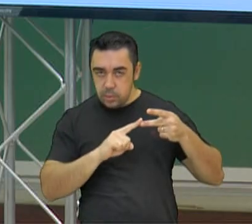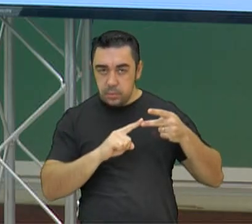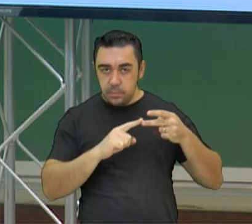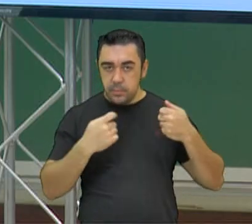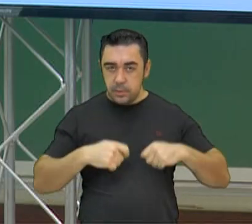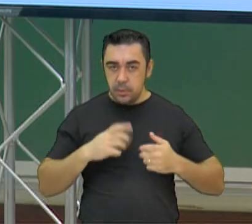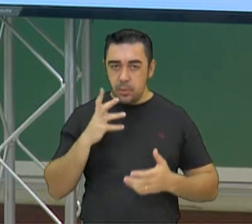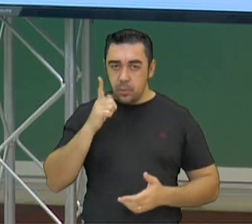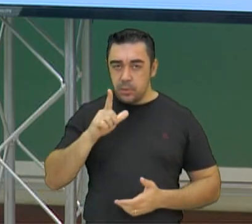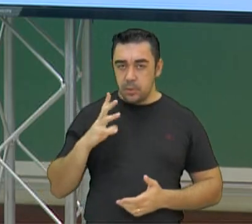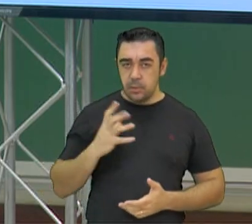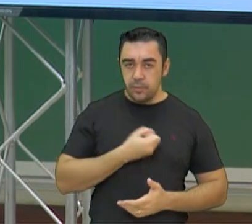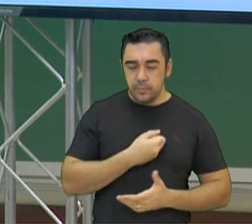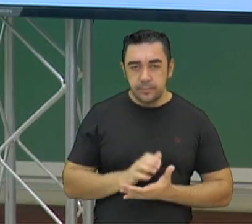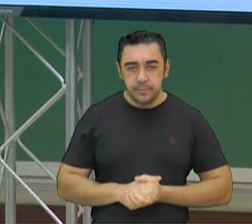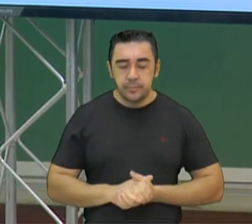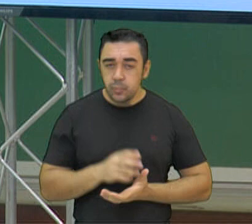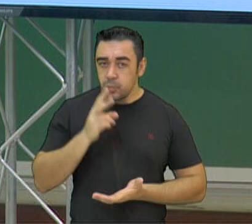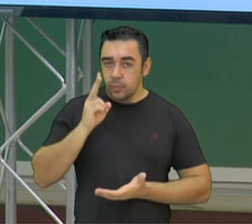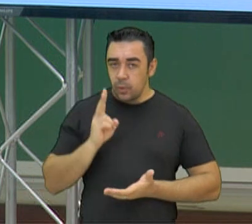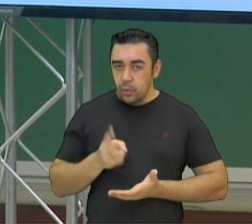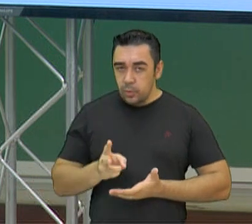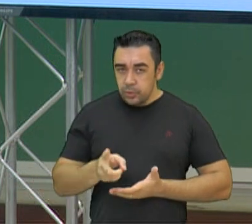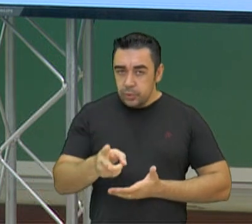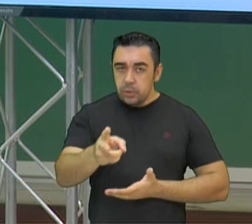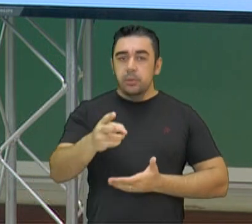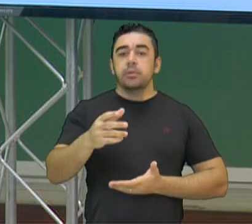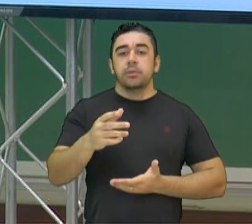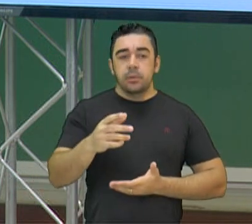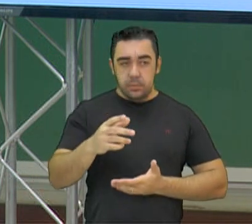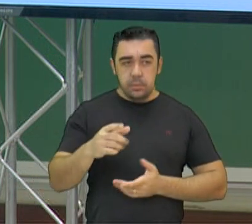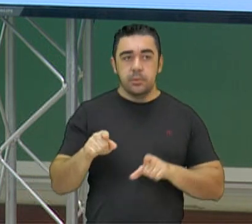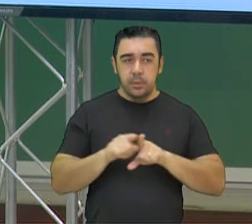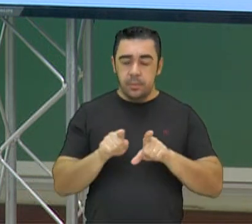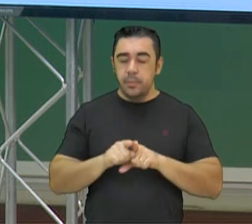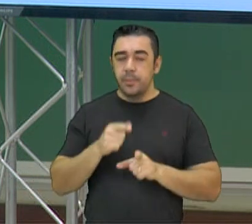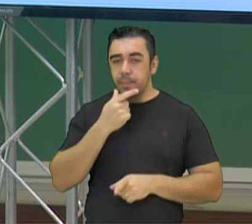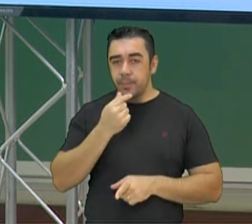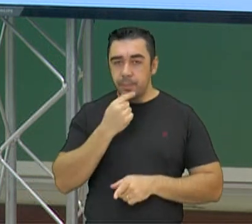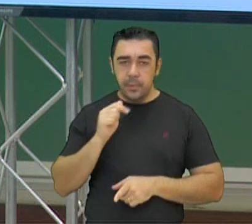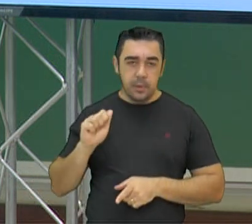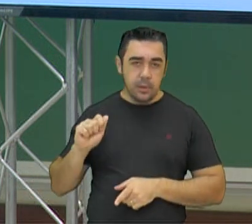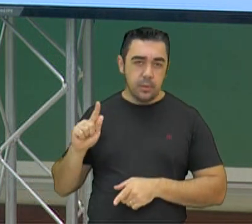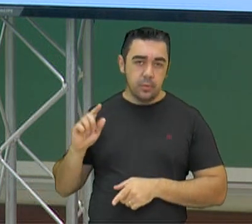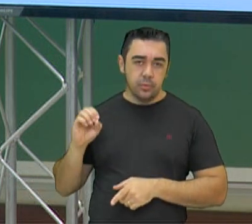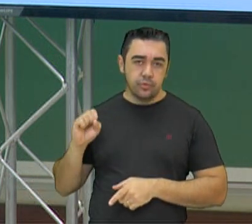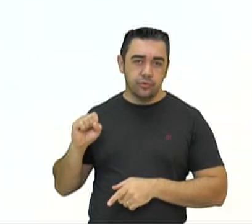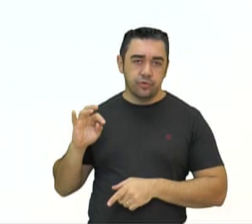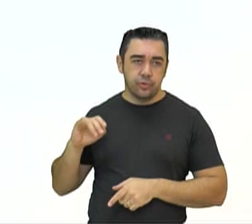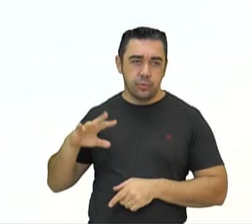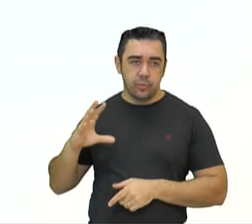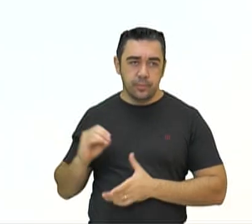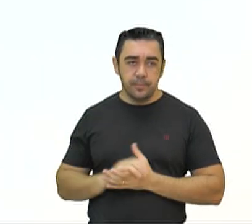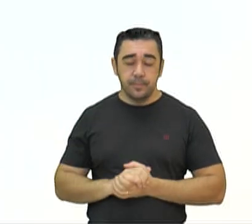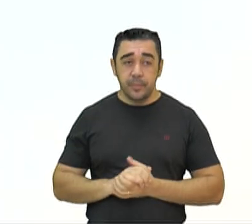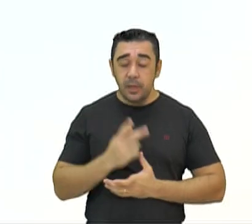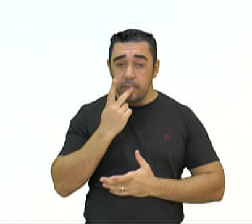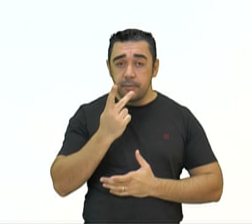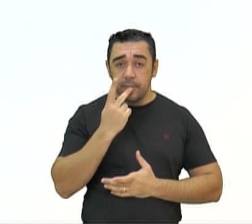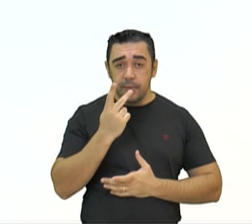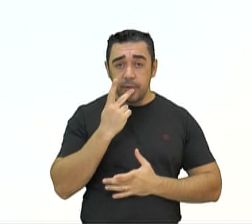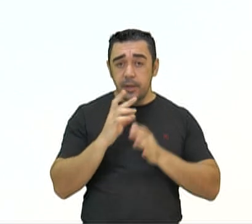bem. Seguindo um pouquinho mais sobre Santo Agostinho, vamos falar sobre outros itens. Agora,